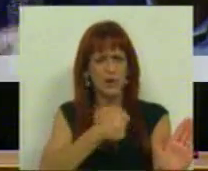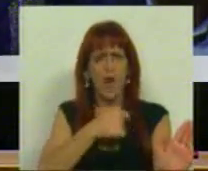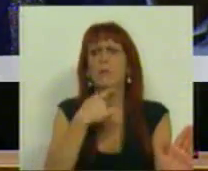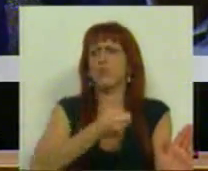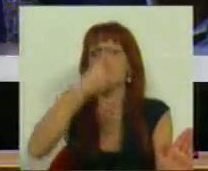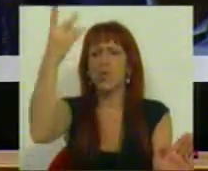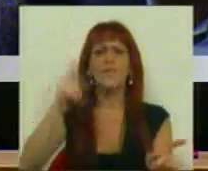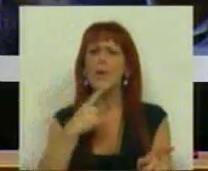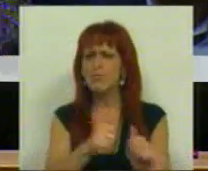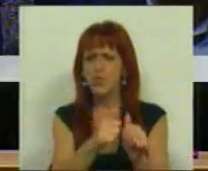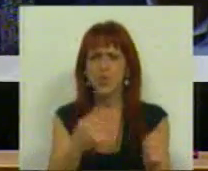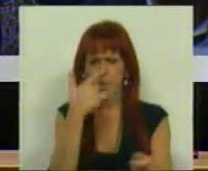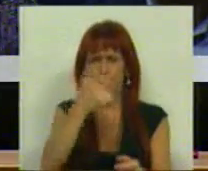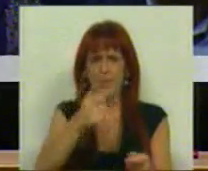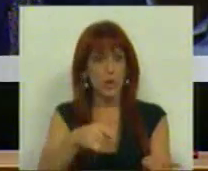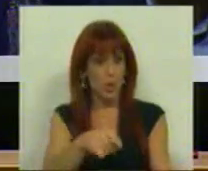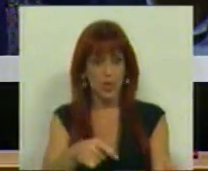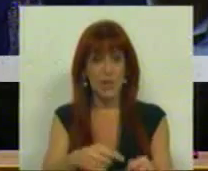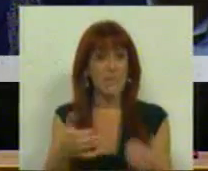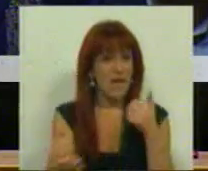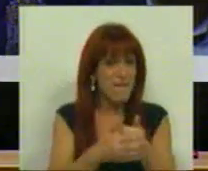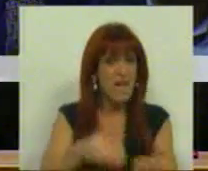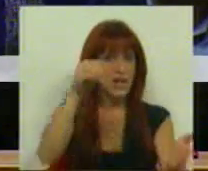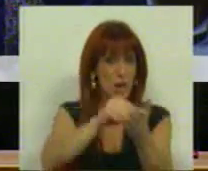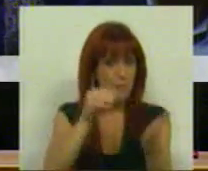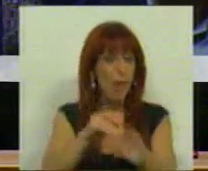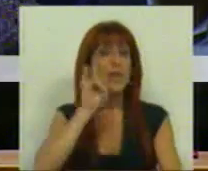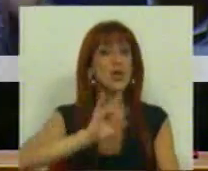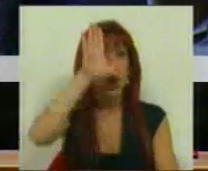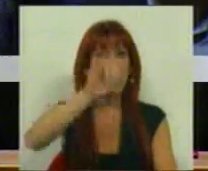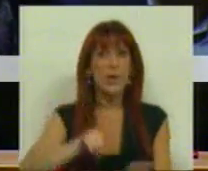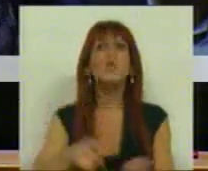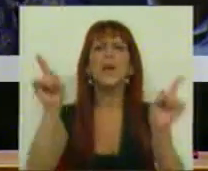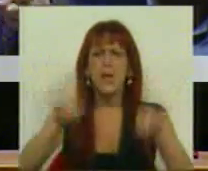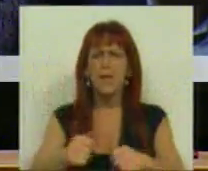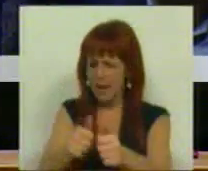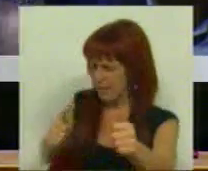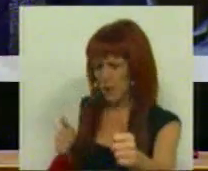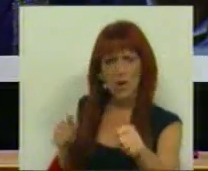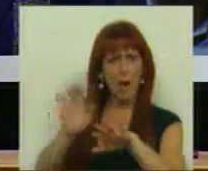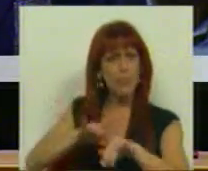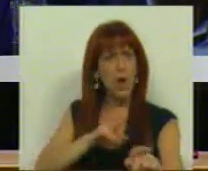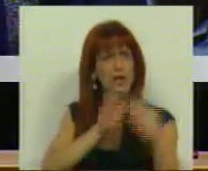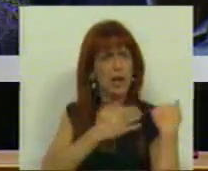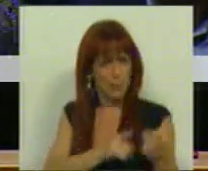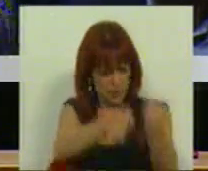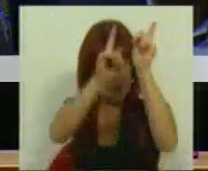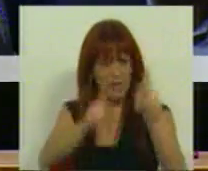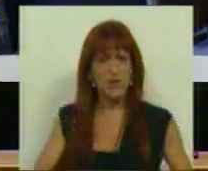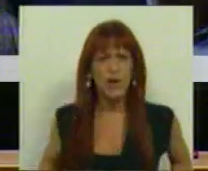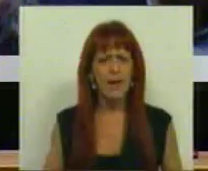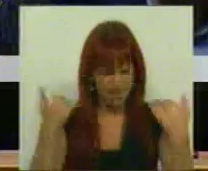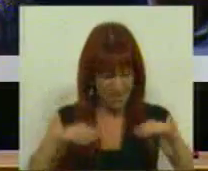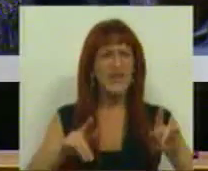muitos e Ficaram muitos inclin velhos e pobres senhora ministra e Ficaram para trás pela sua responsabilidade